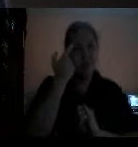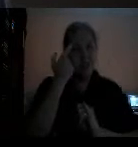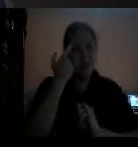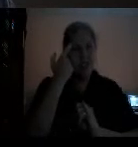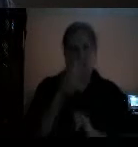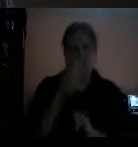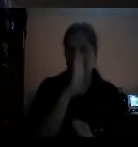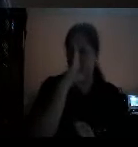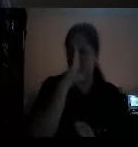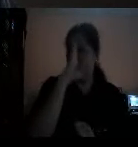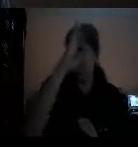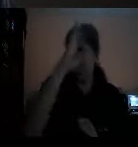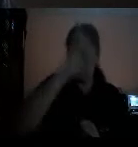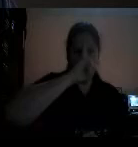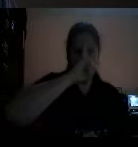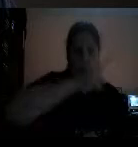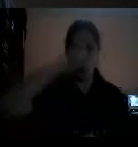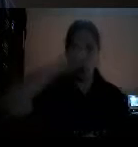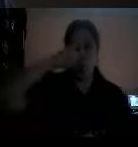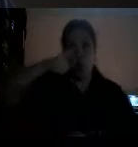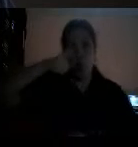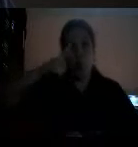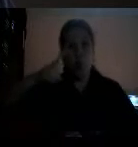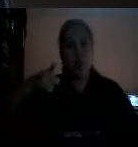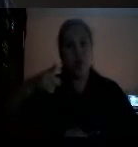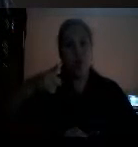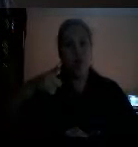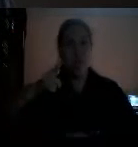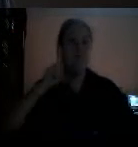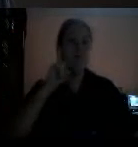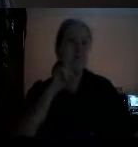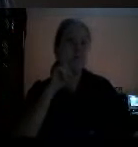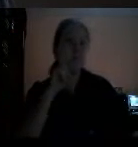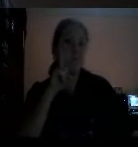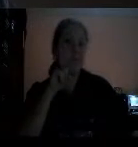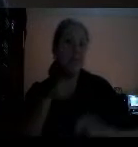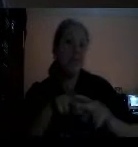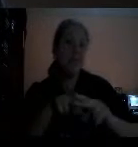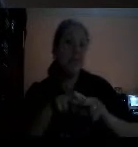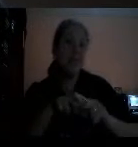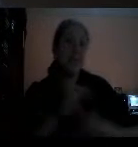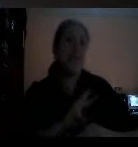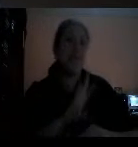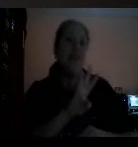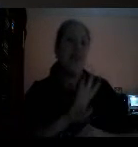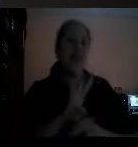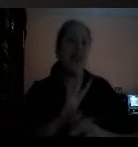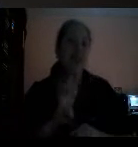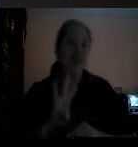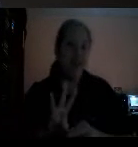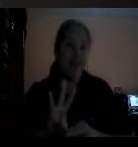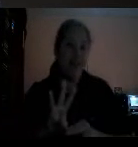Não é verdade? A língua inglesa, especialmente a língua inglesa de derivação